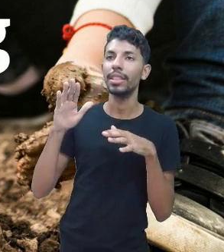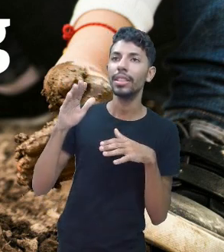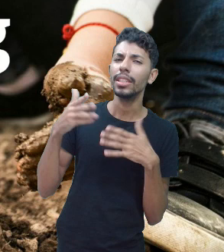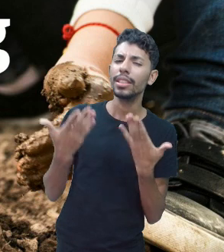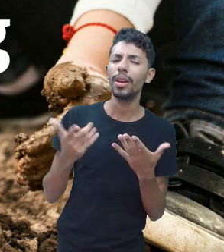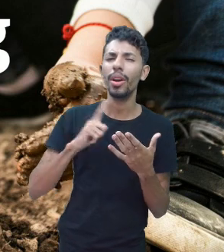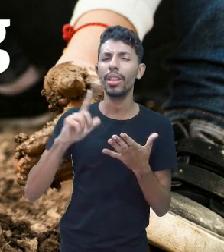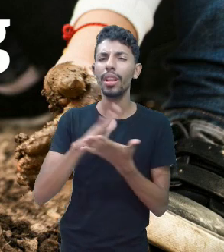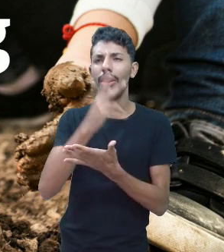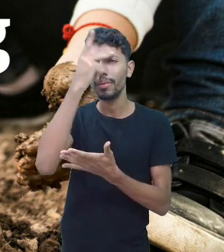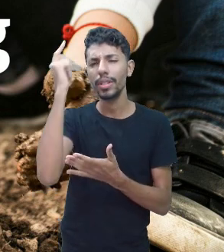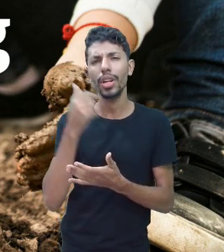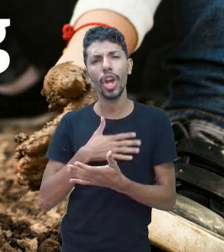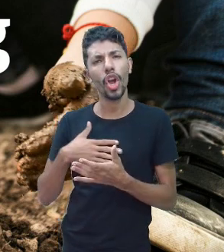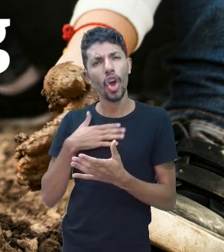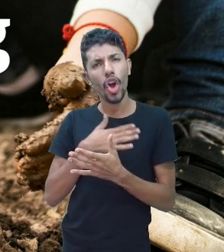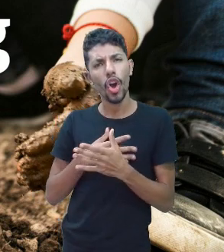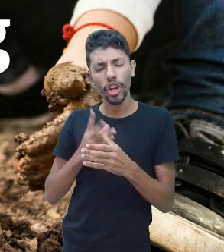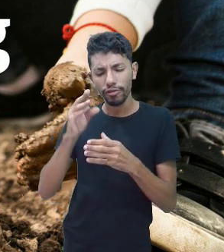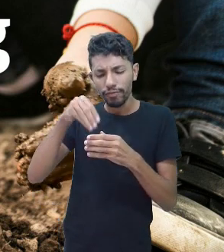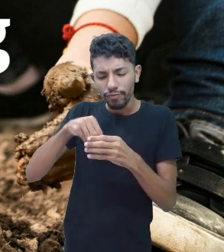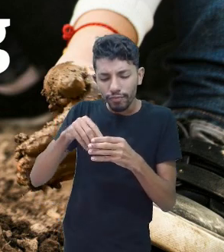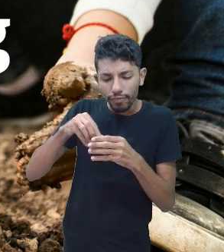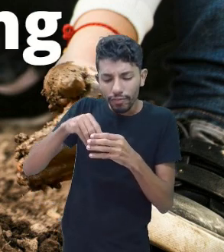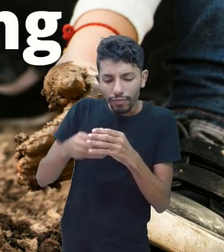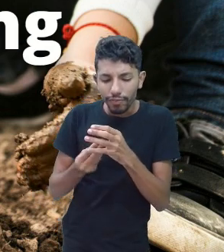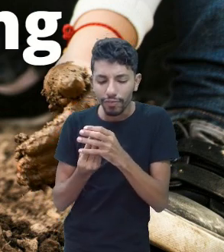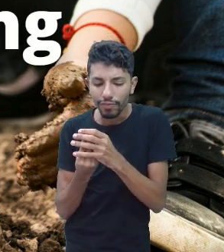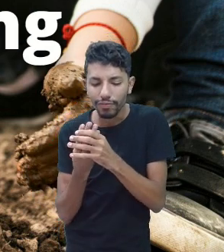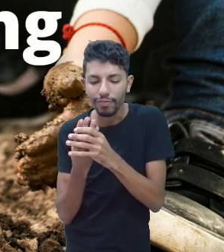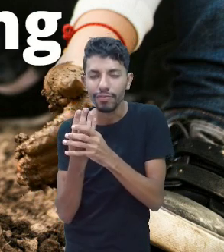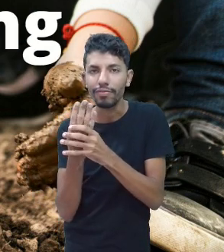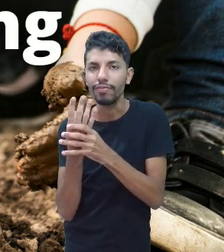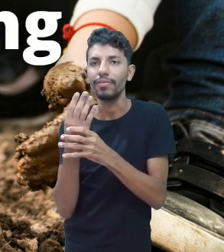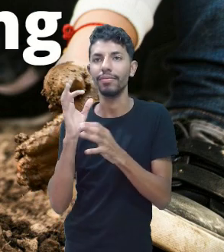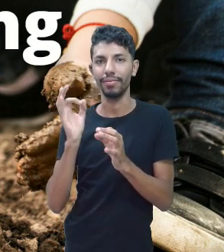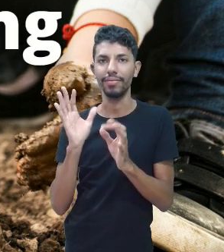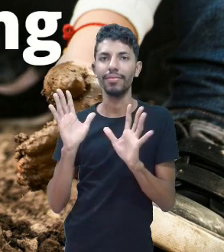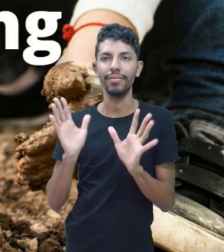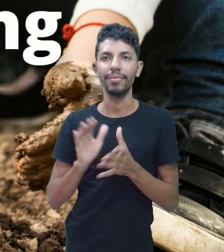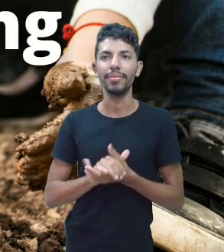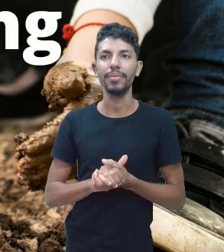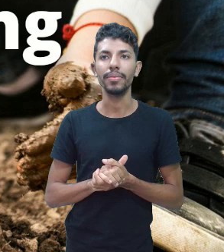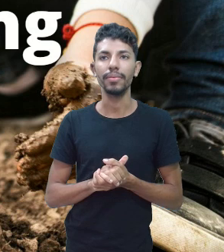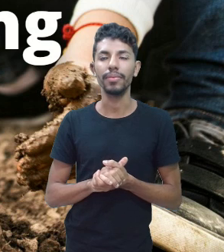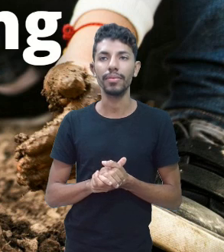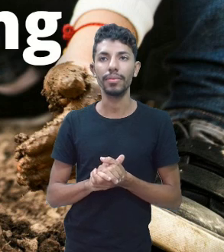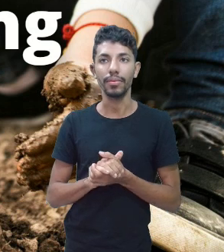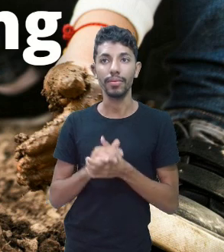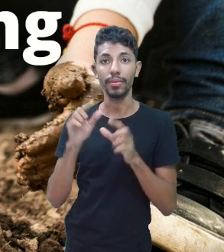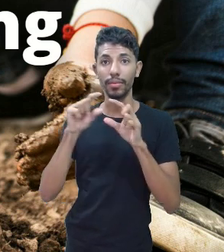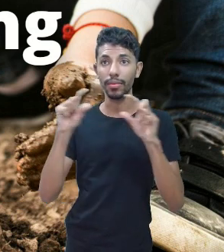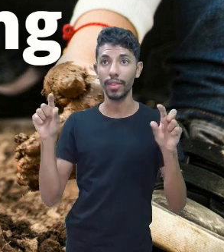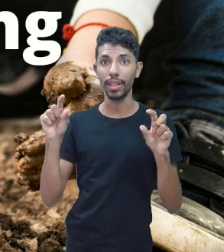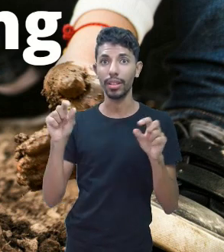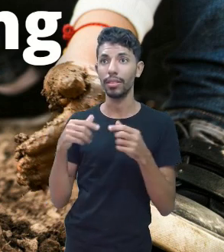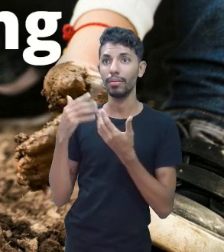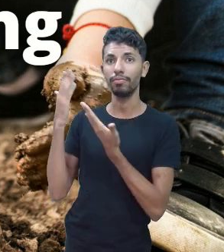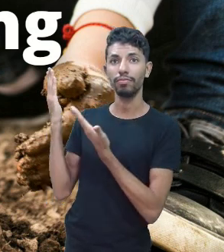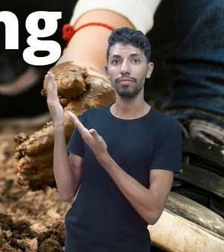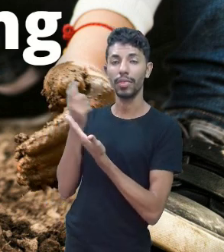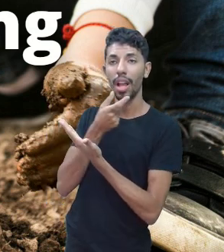de plantar e por aí vai, comida livre de agrotóxicos e etc. They do gardening.